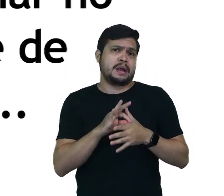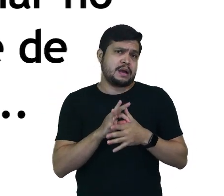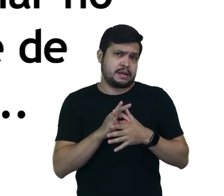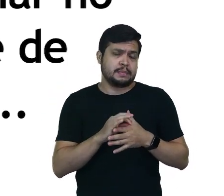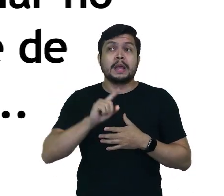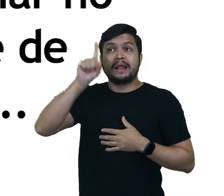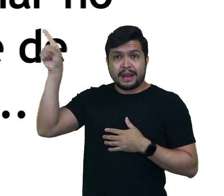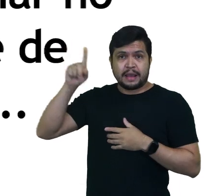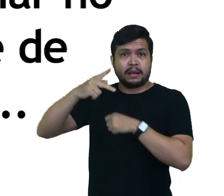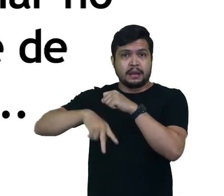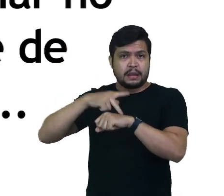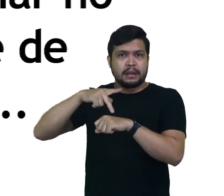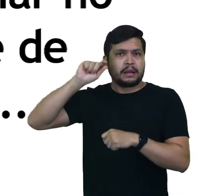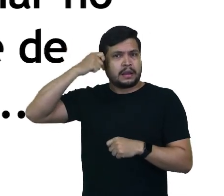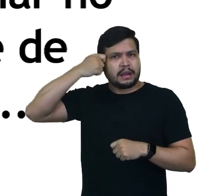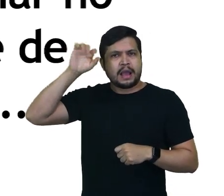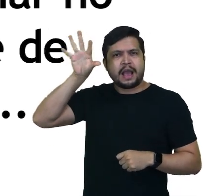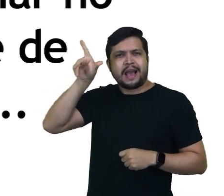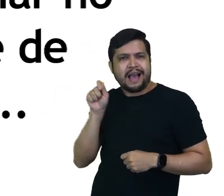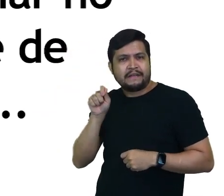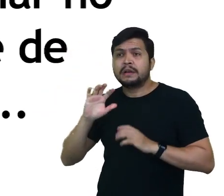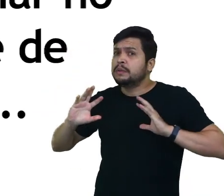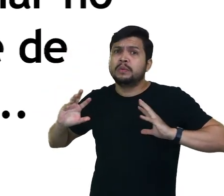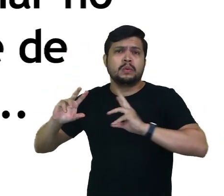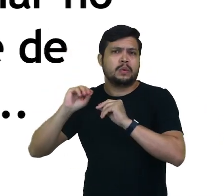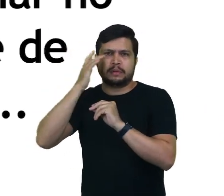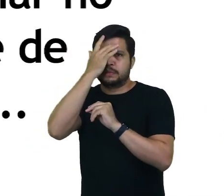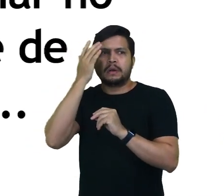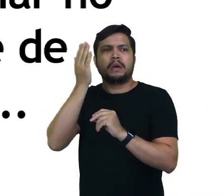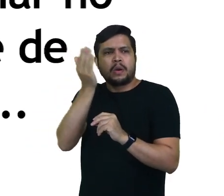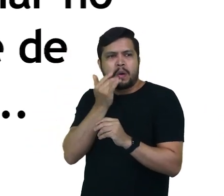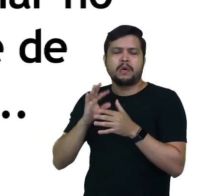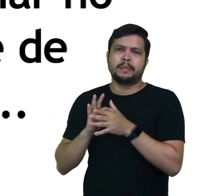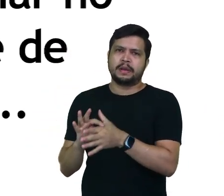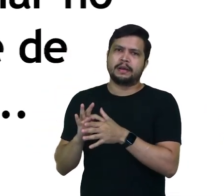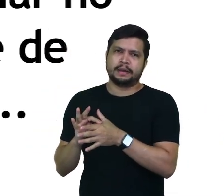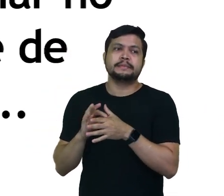todinho só come carne lá, não dá um pé de alface. Então, assim, a gente tem que